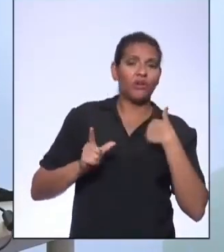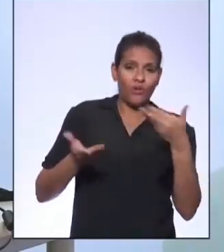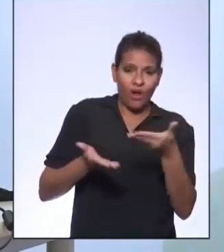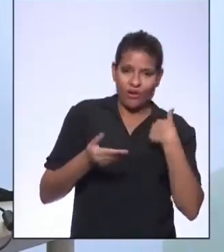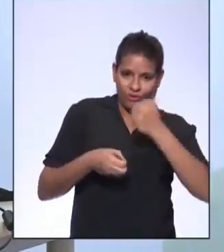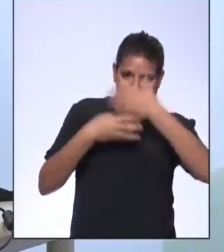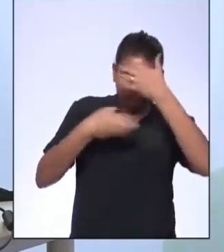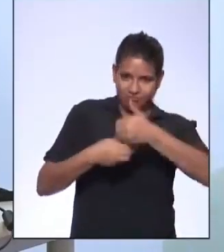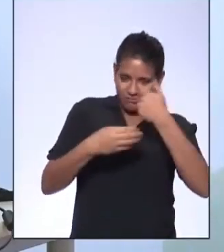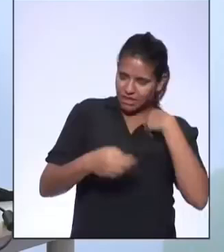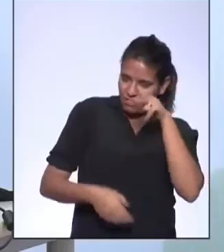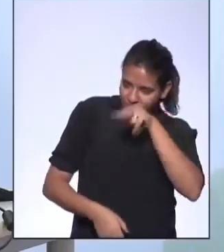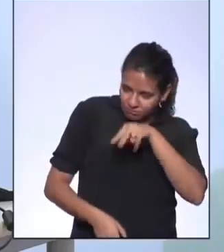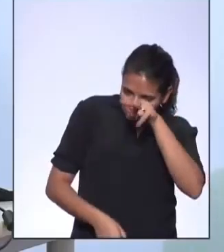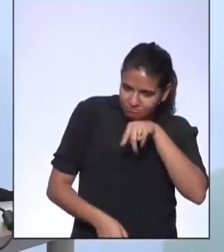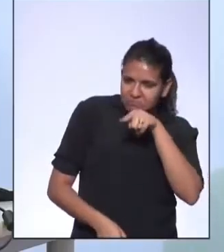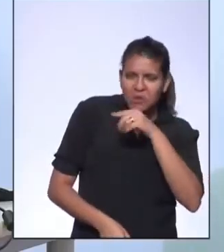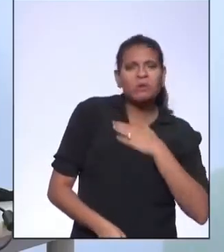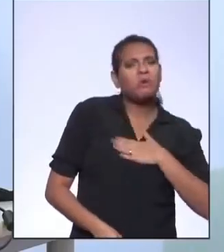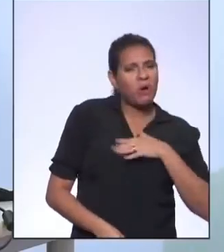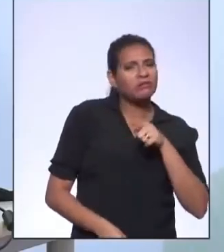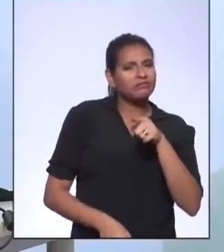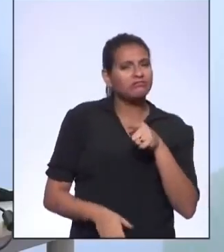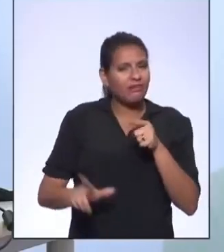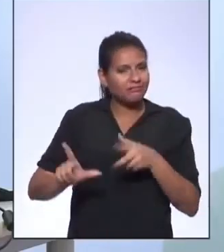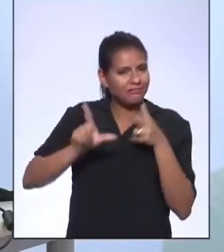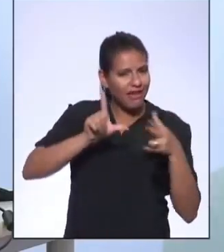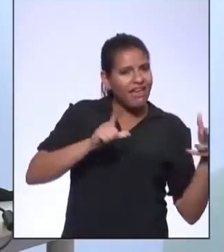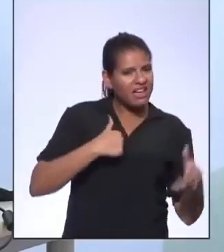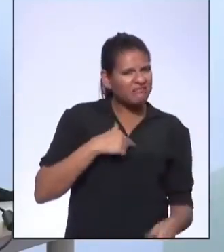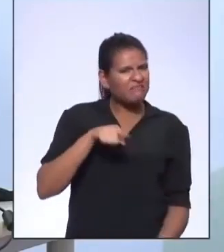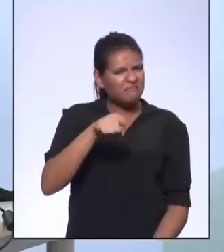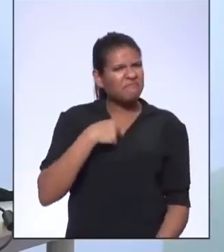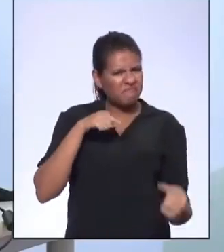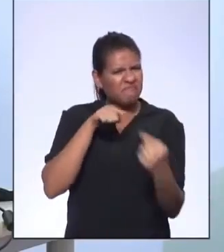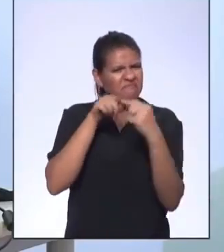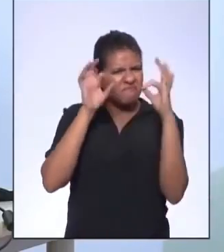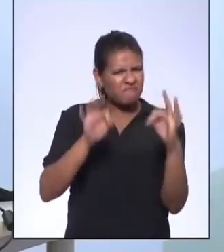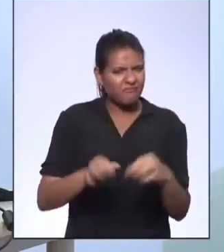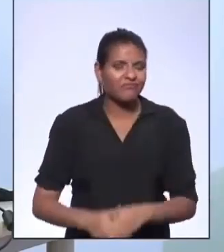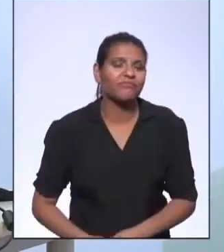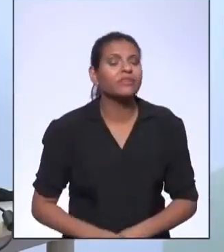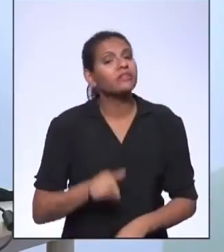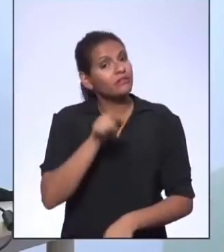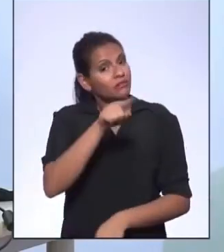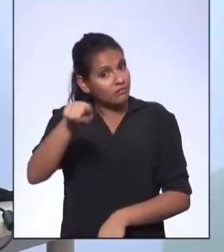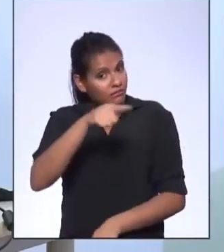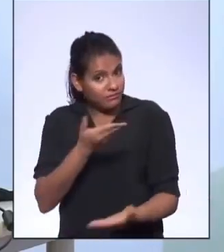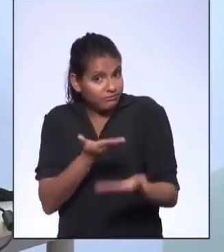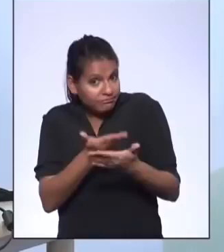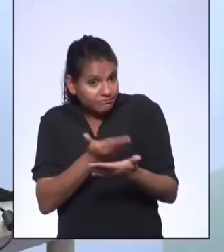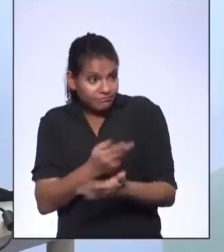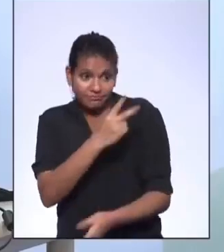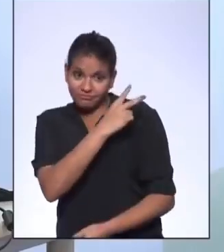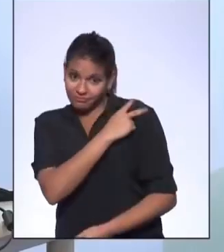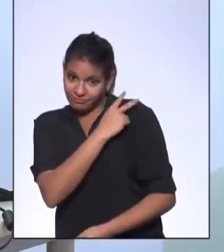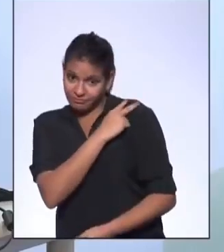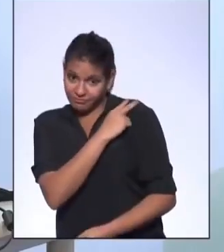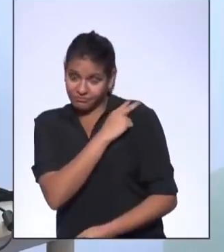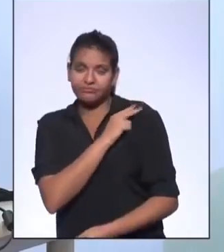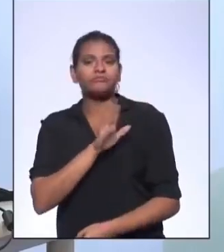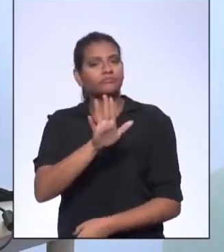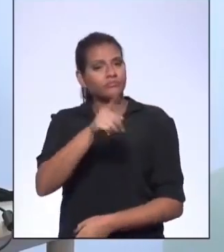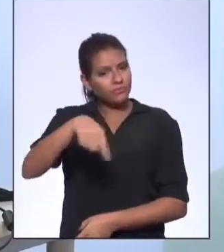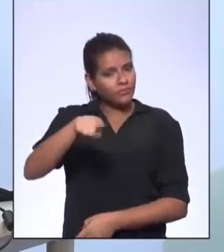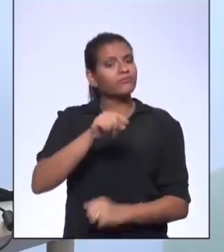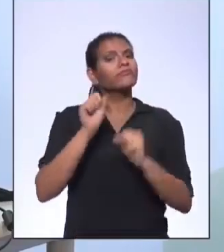chat dele, vocês têm bom gosto. E a segunda coisa é, eu sei que vocês ainda estão no segundo ano, mas eu acho que nunca é muito cedo para a gente pensar, né,